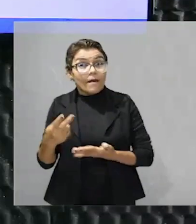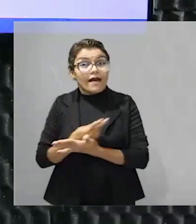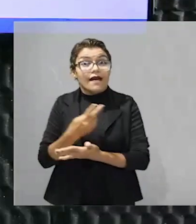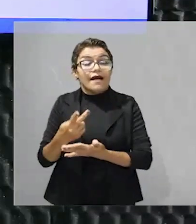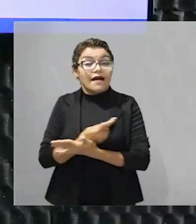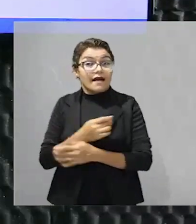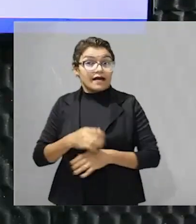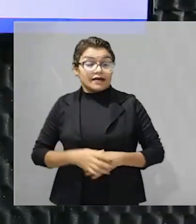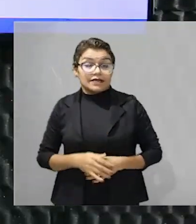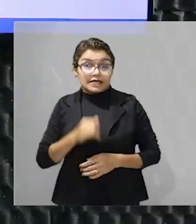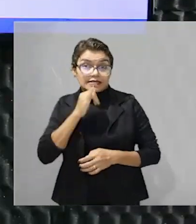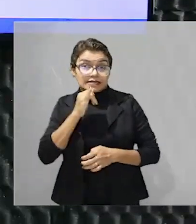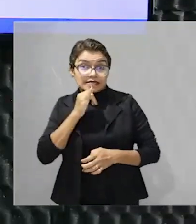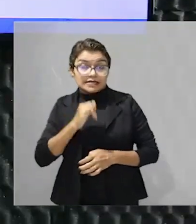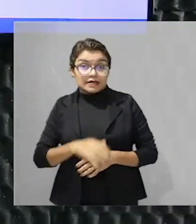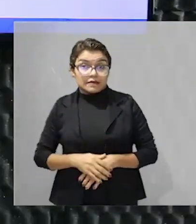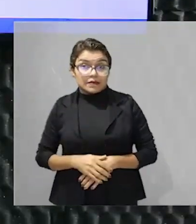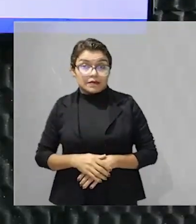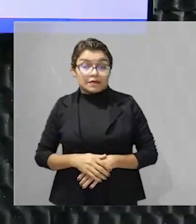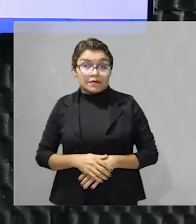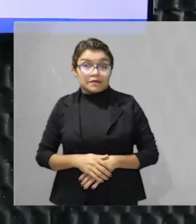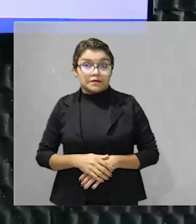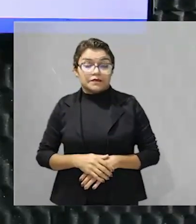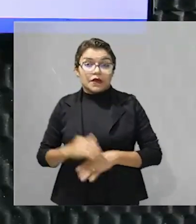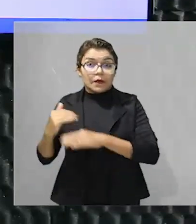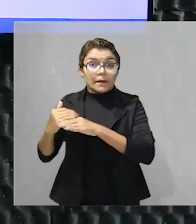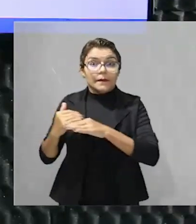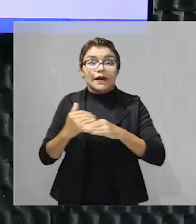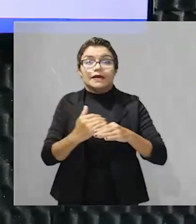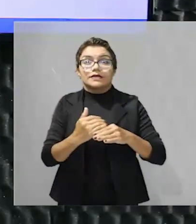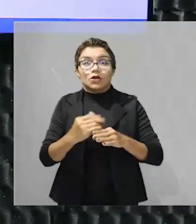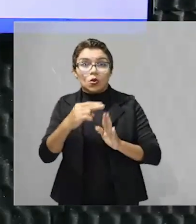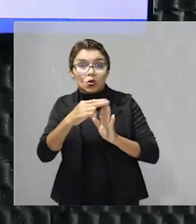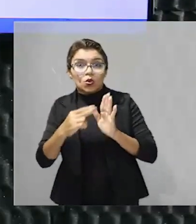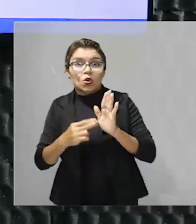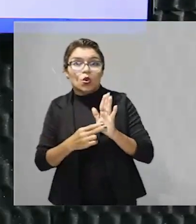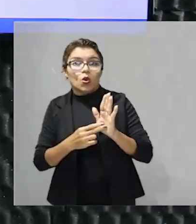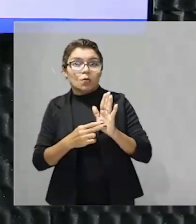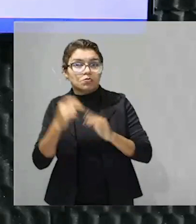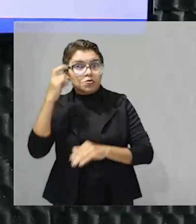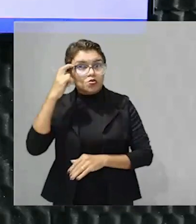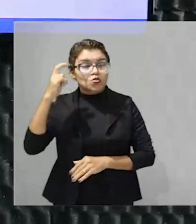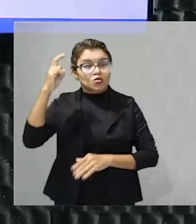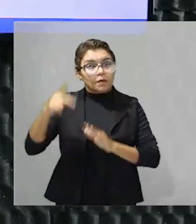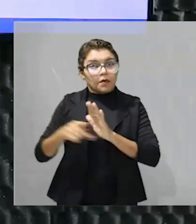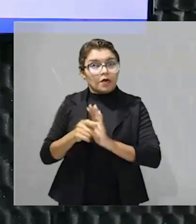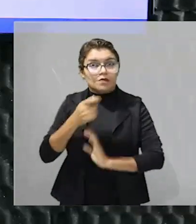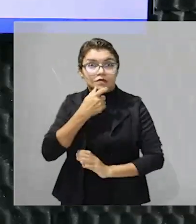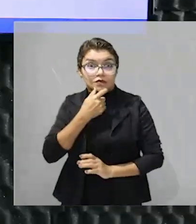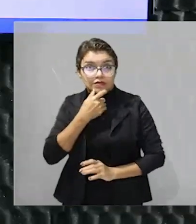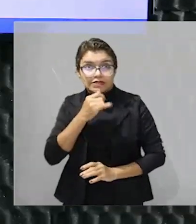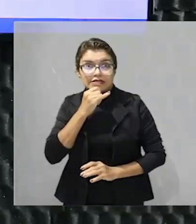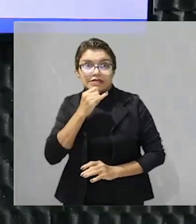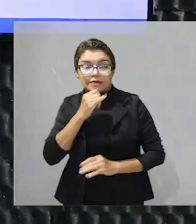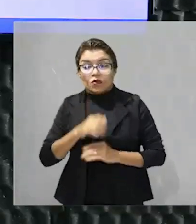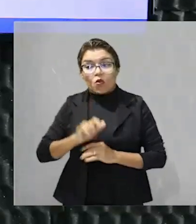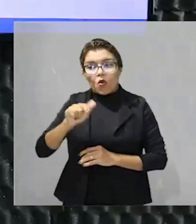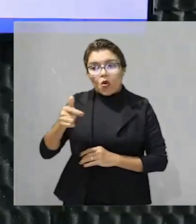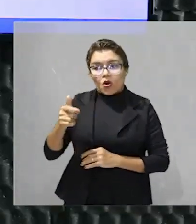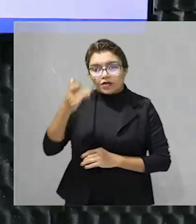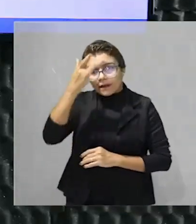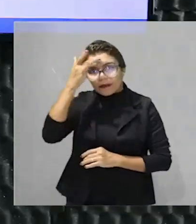os padrões da norma culta da língua inglesa. Então, ele está chamando a atenção que essa pessoa, que é um estrangeiro, por exemplo,